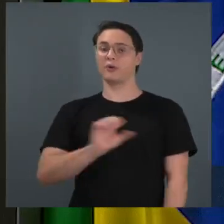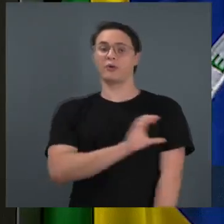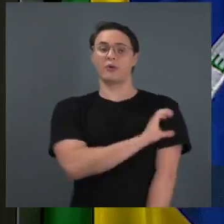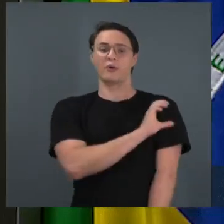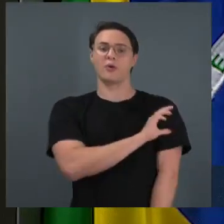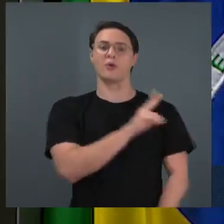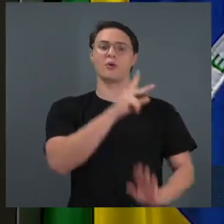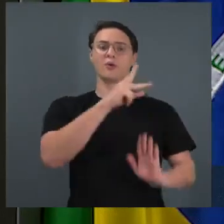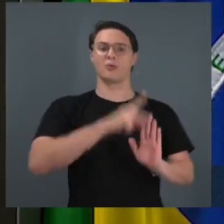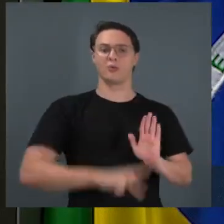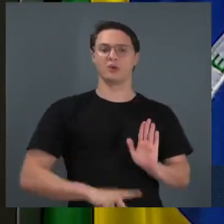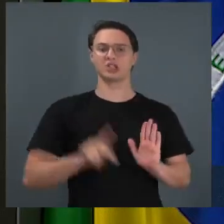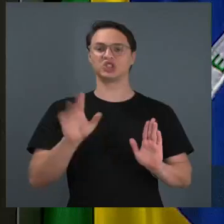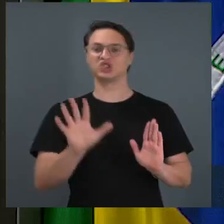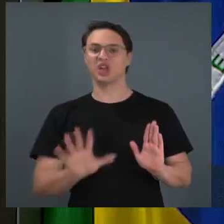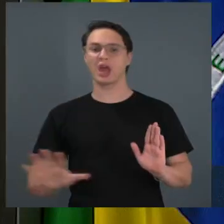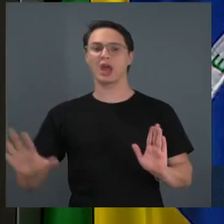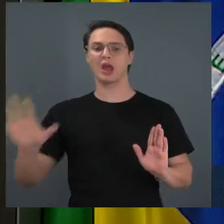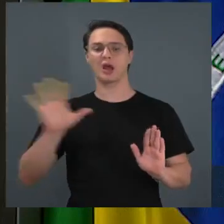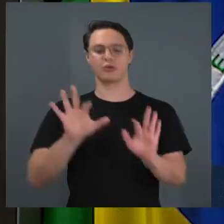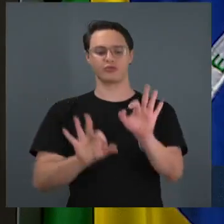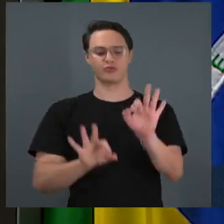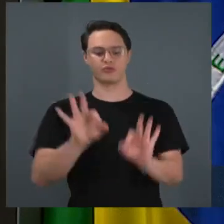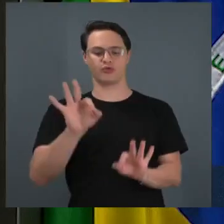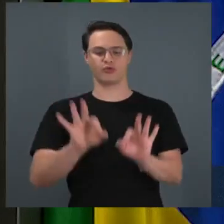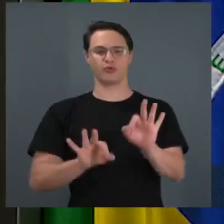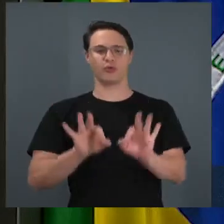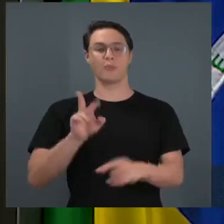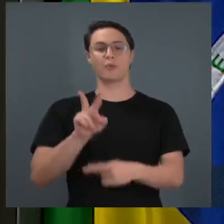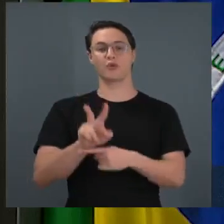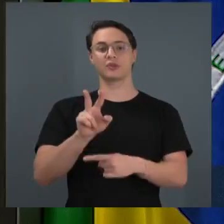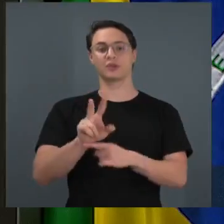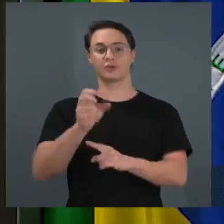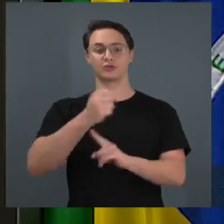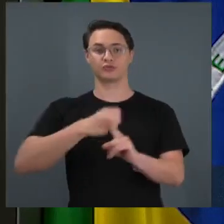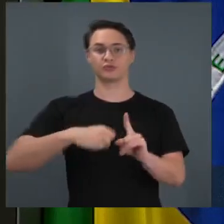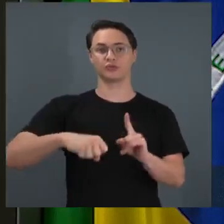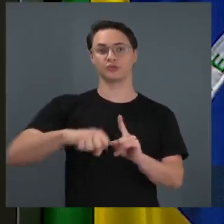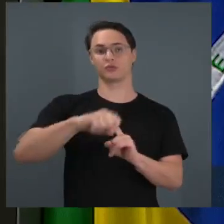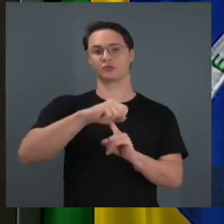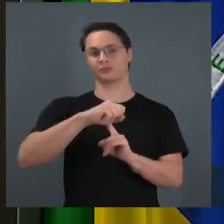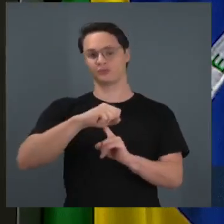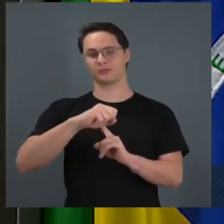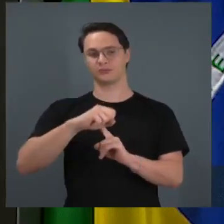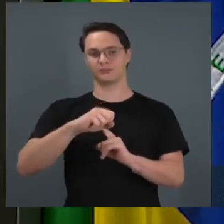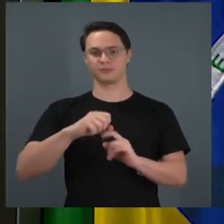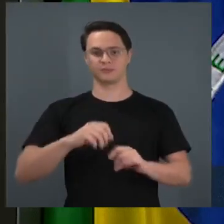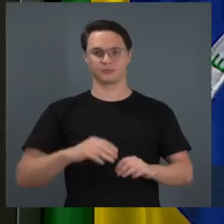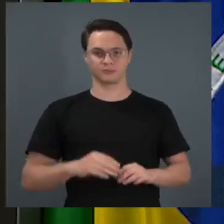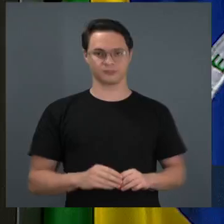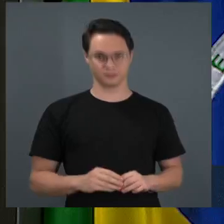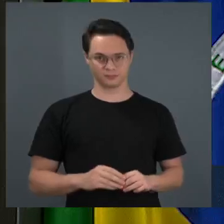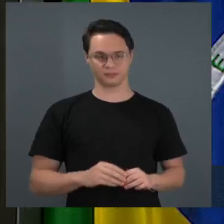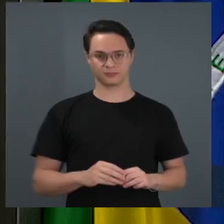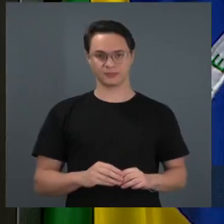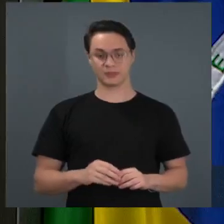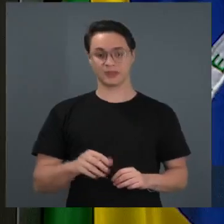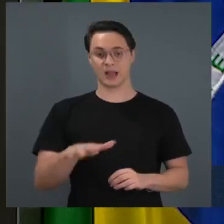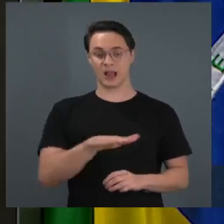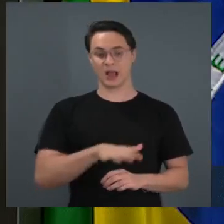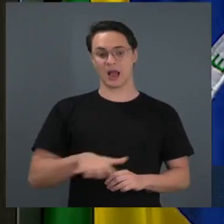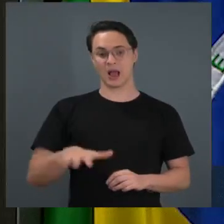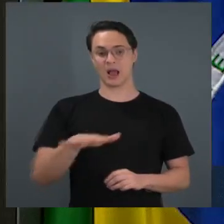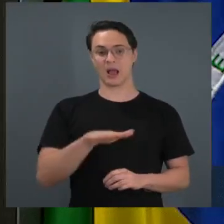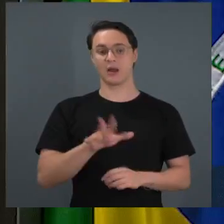de Coordenação Geral de Proteção Social e Especial, média complexidade do Departamento de